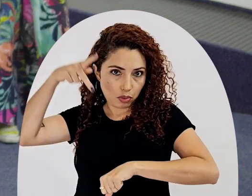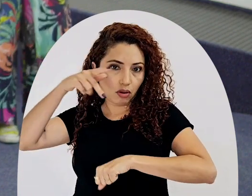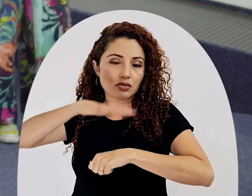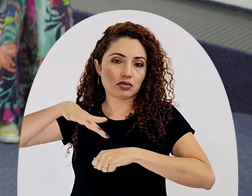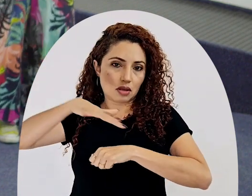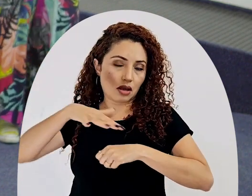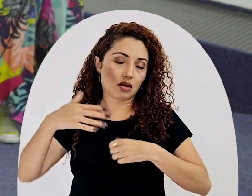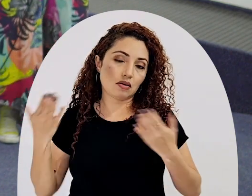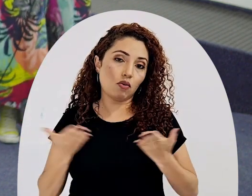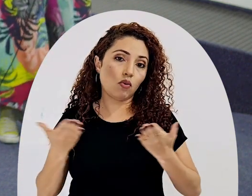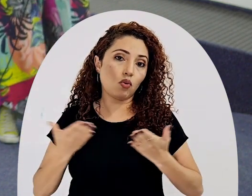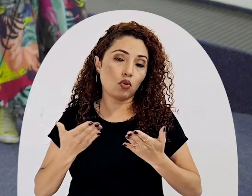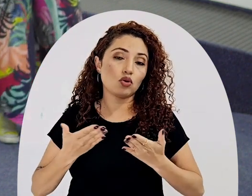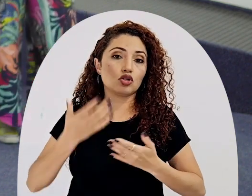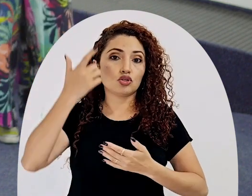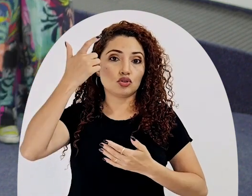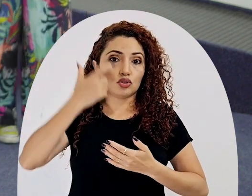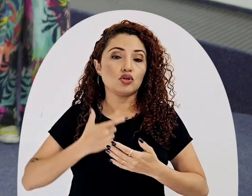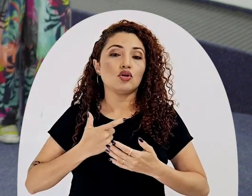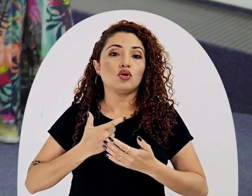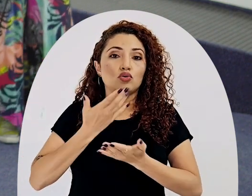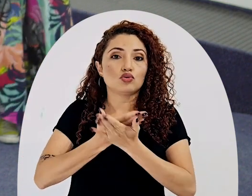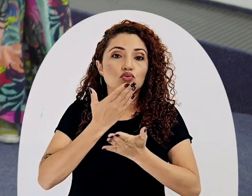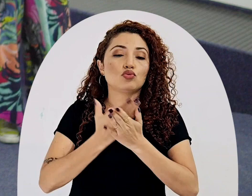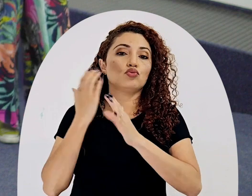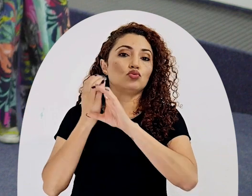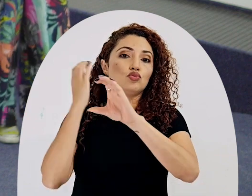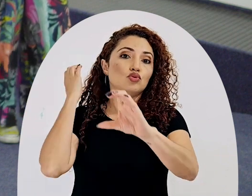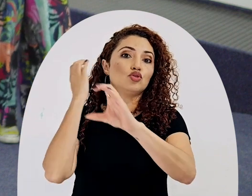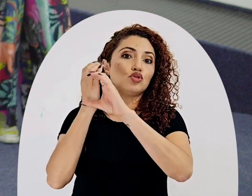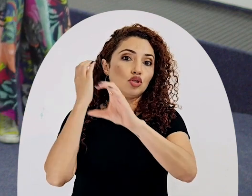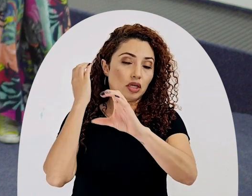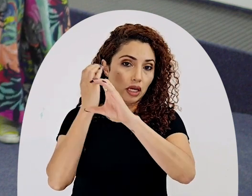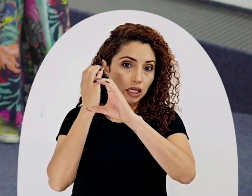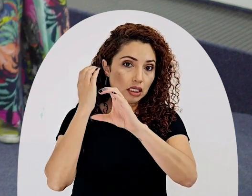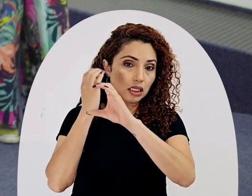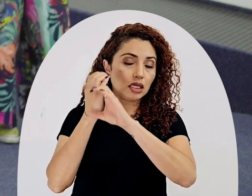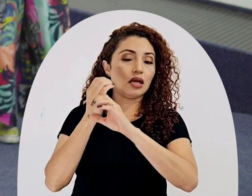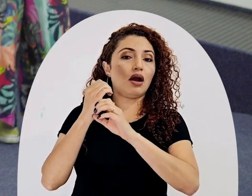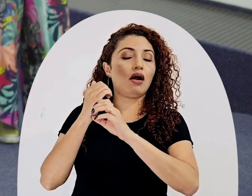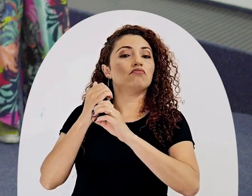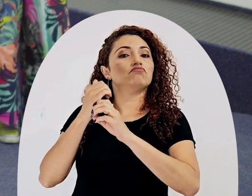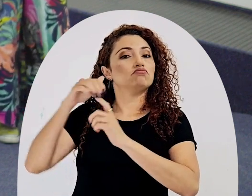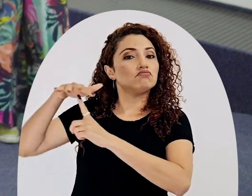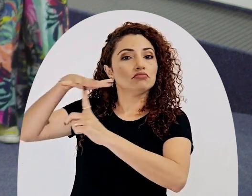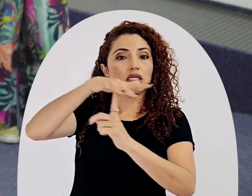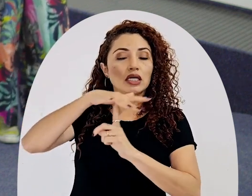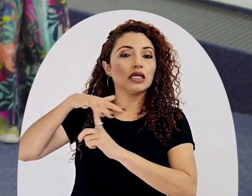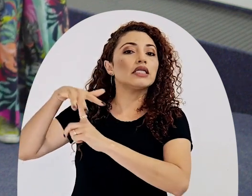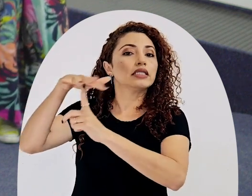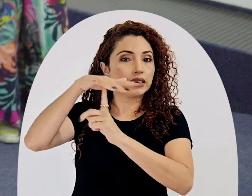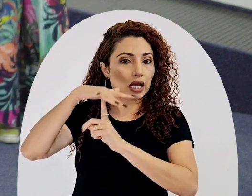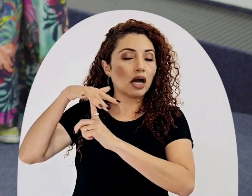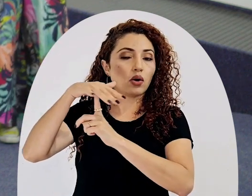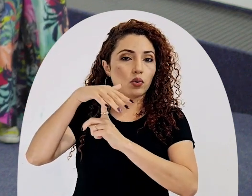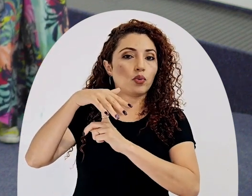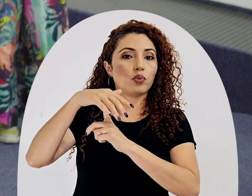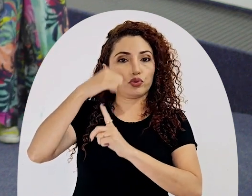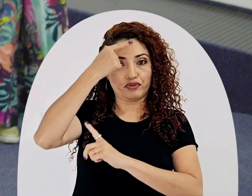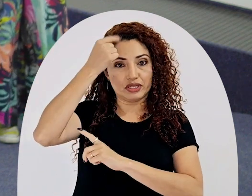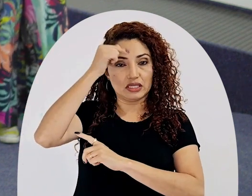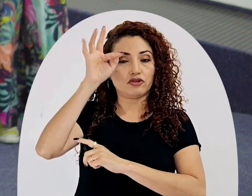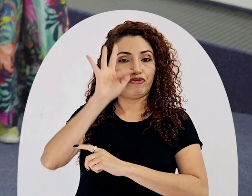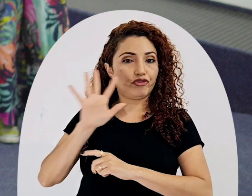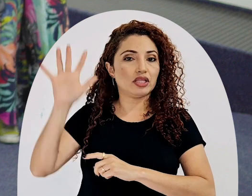sou graduando em engenharia ambiental pela Universidade Federal do Triângulo Mineiro, e estou aqui